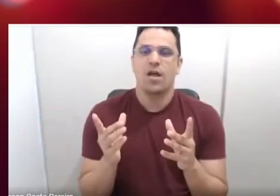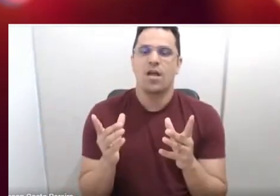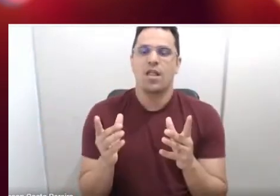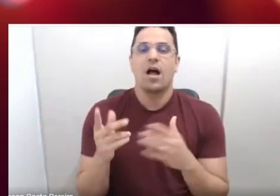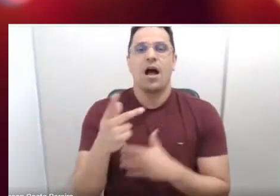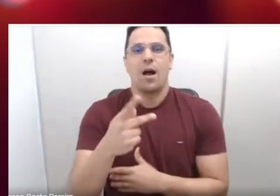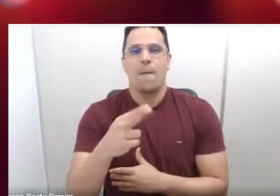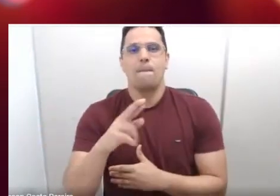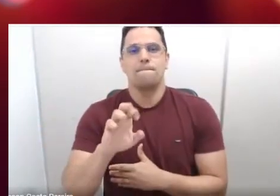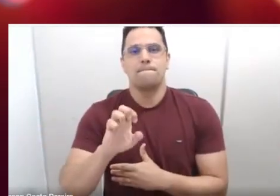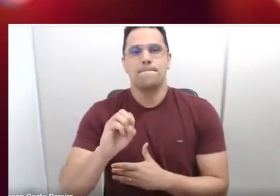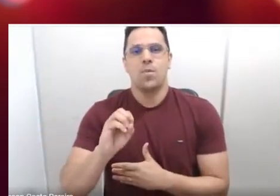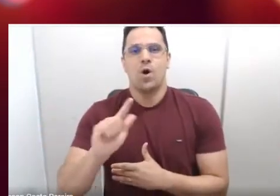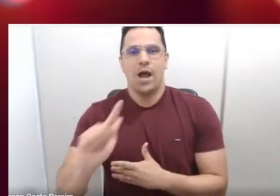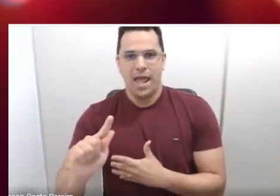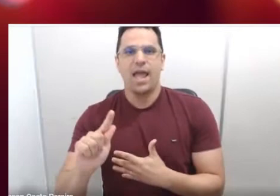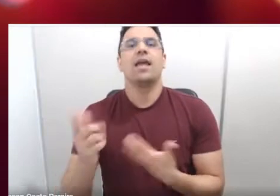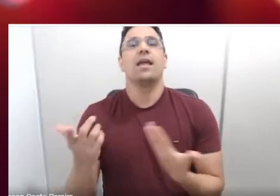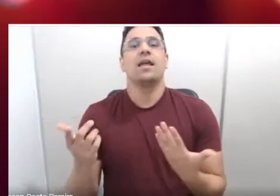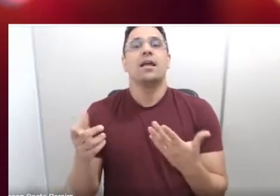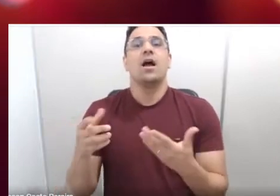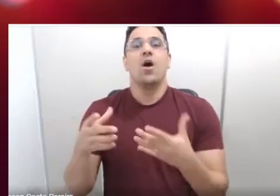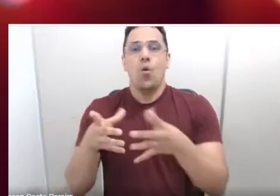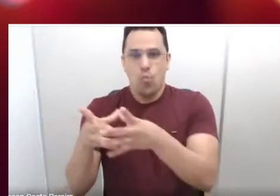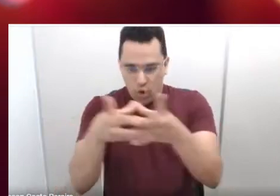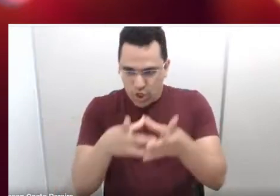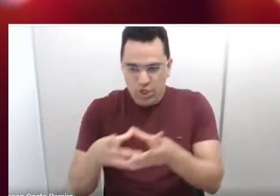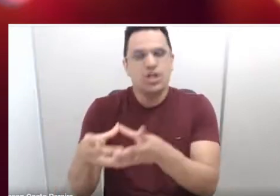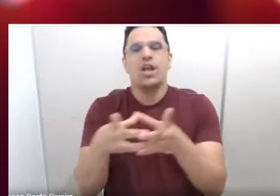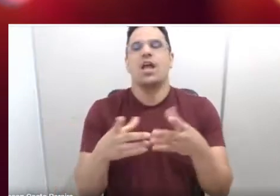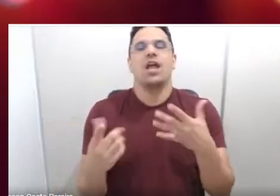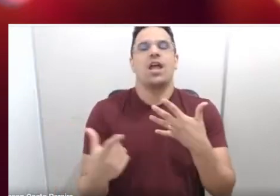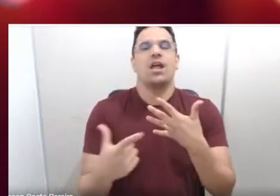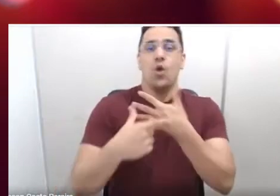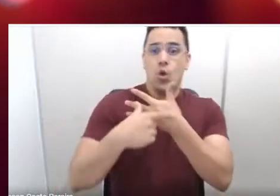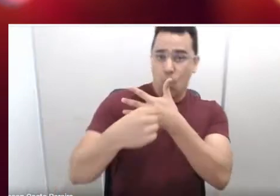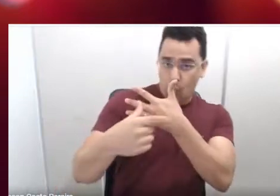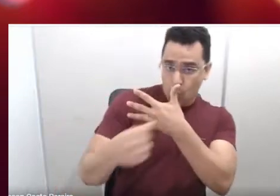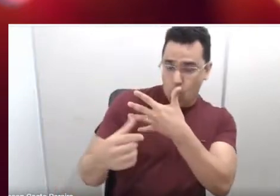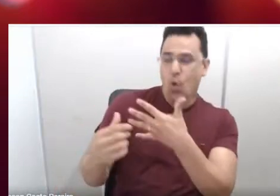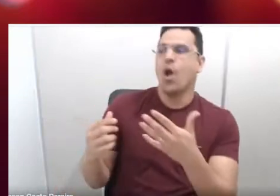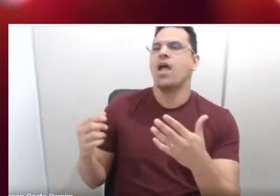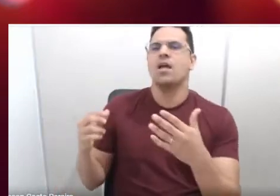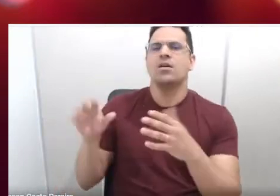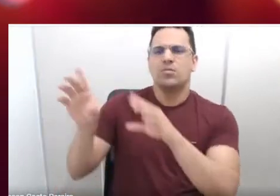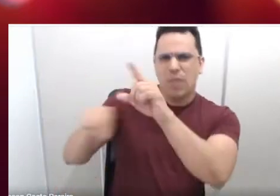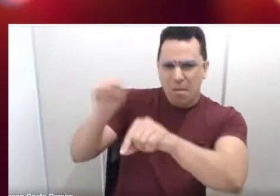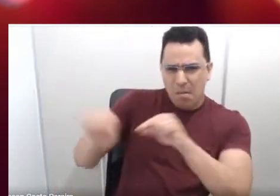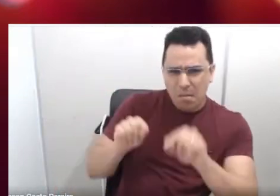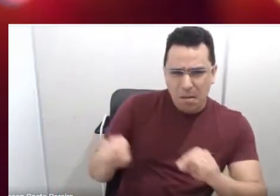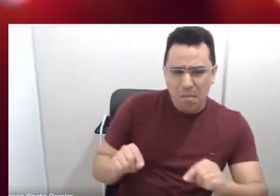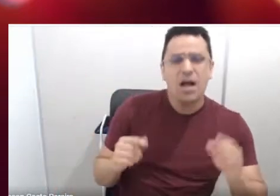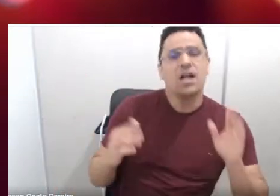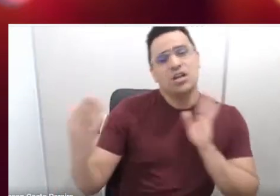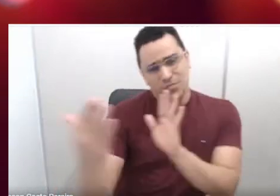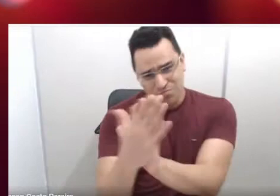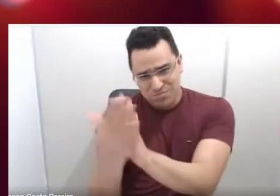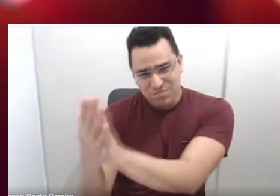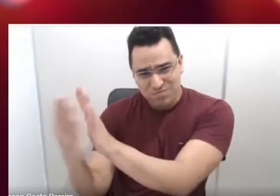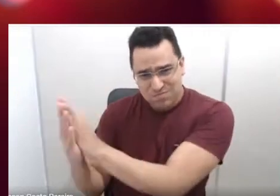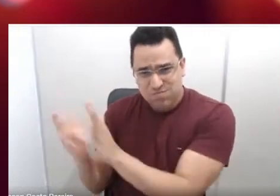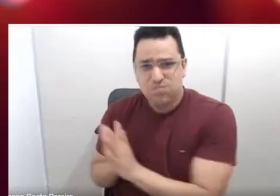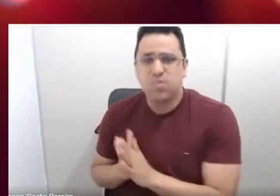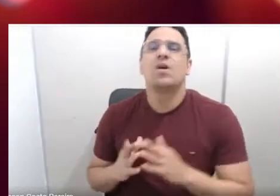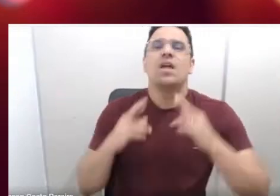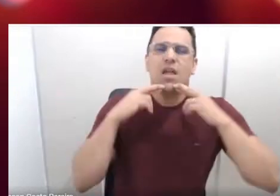PROGESP, apresentou a opinião dos estudantes do movimento estudantil em torno disso e foi buscando saídas coletivas, né? Mas